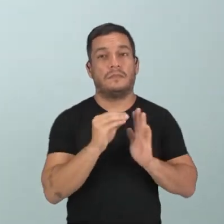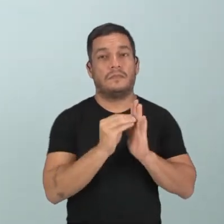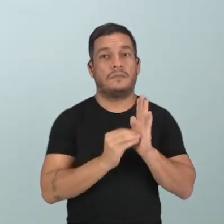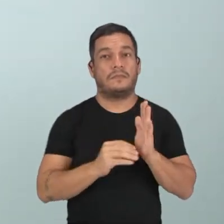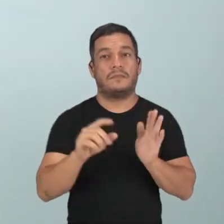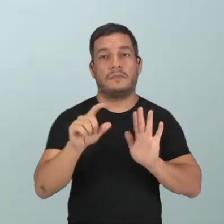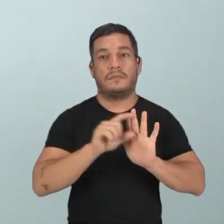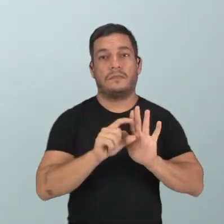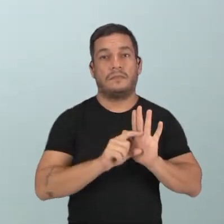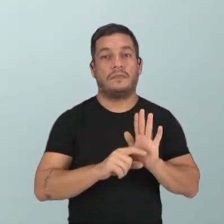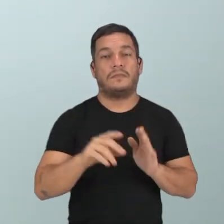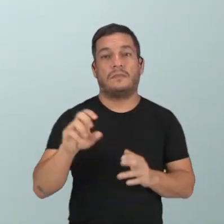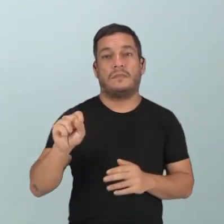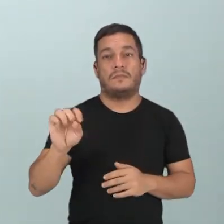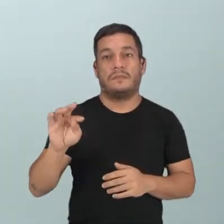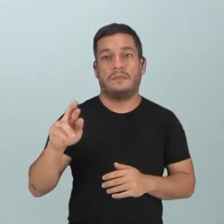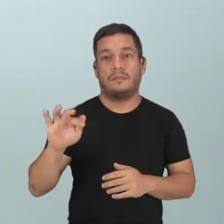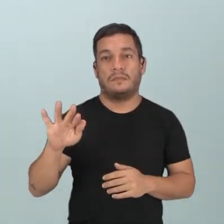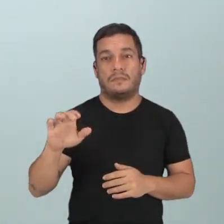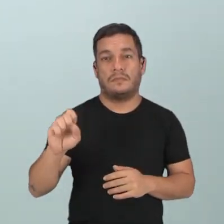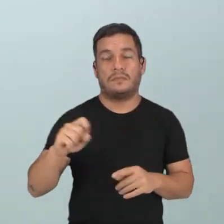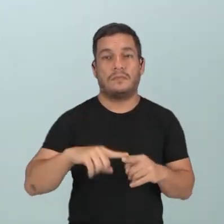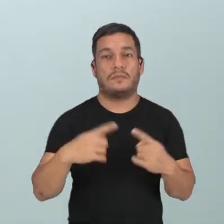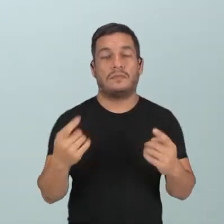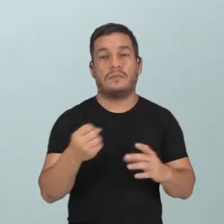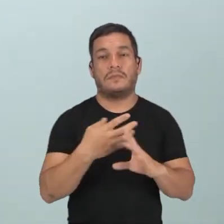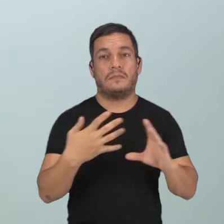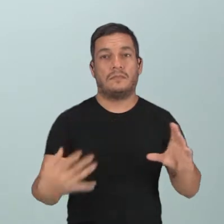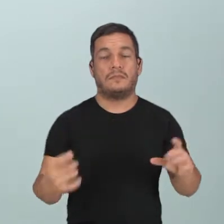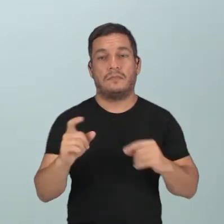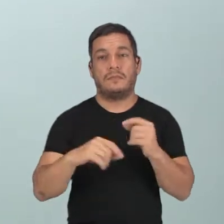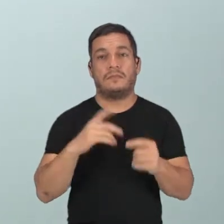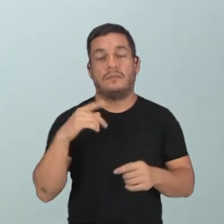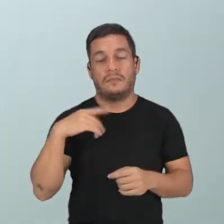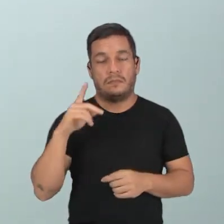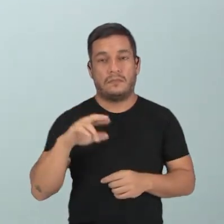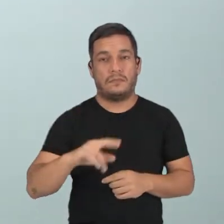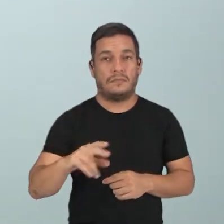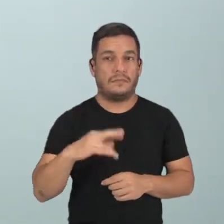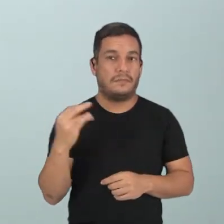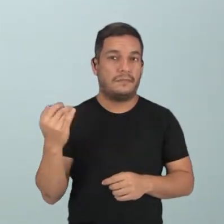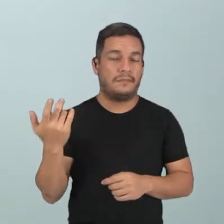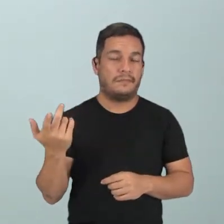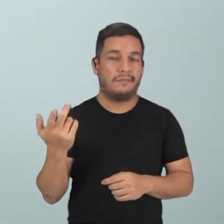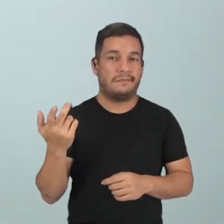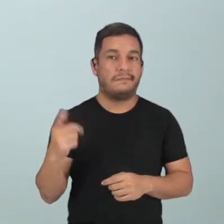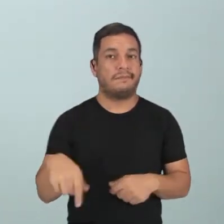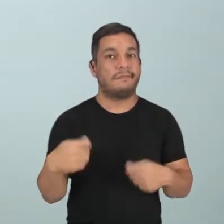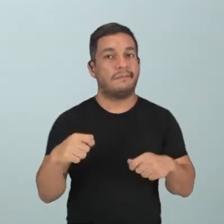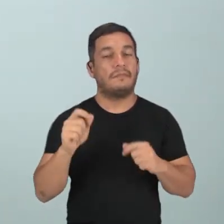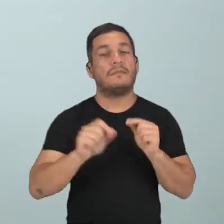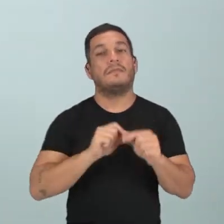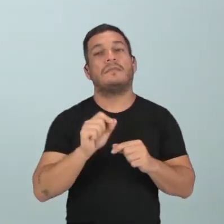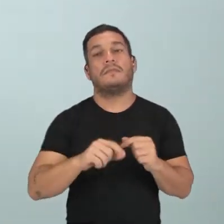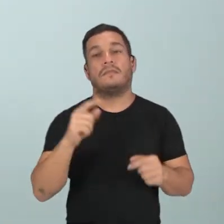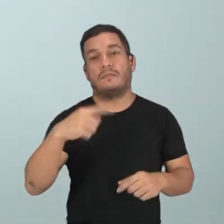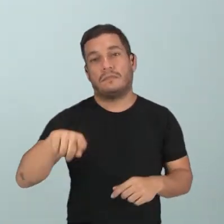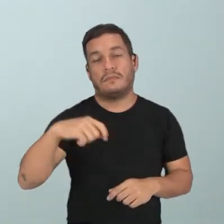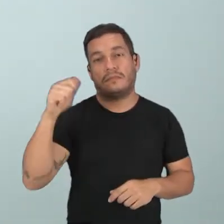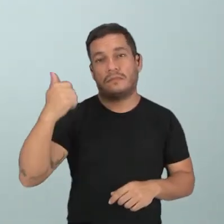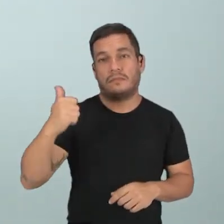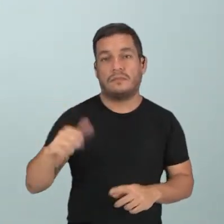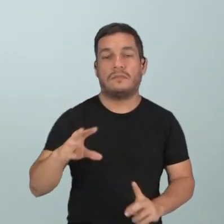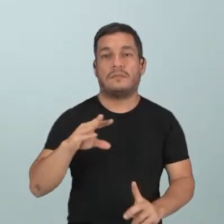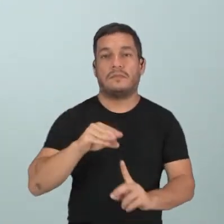versos e estrofes mas somente suas características não são suficientes e também que você Analise